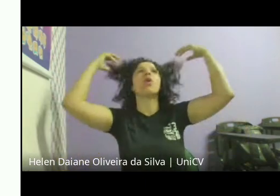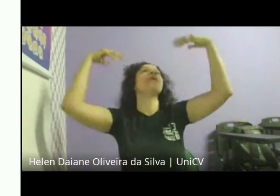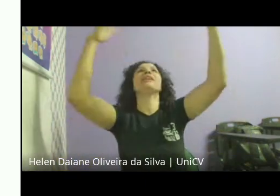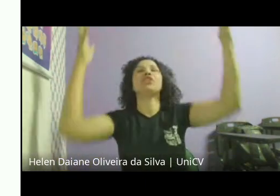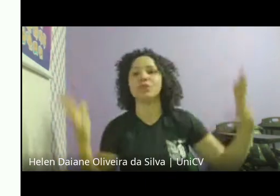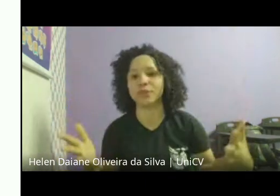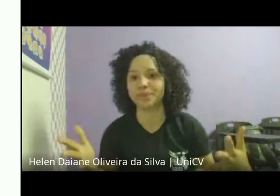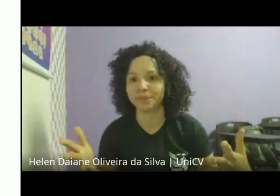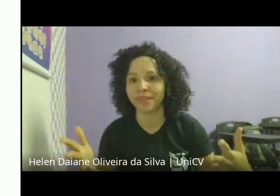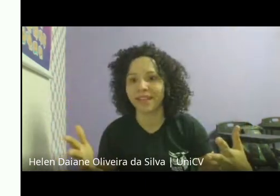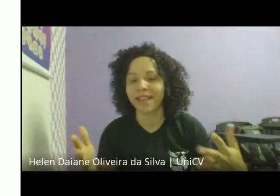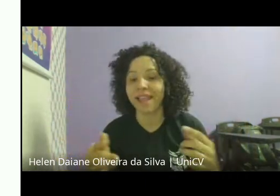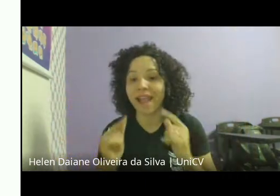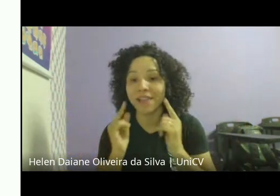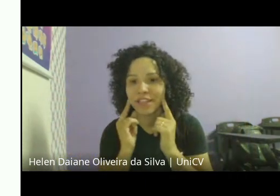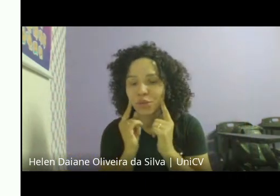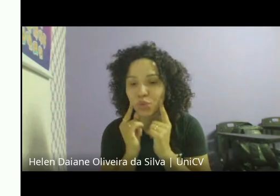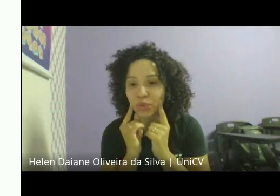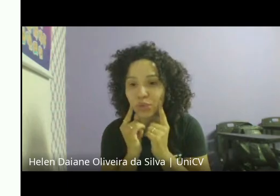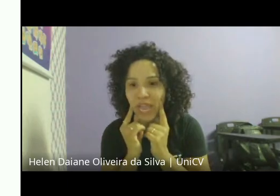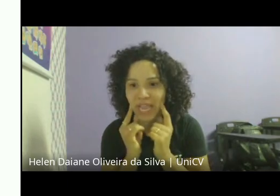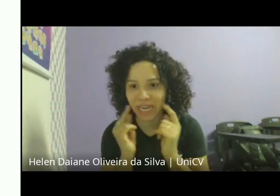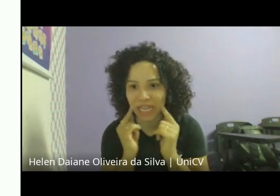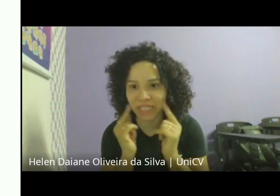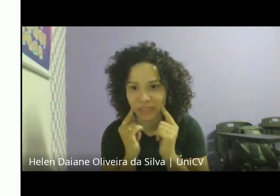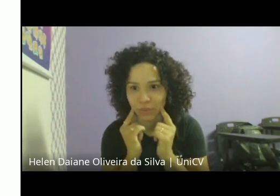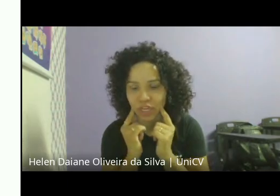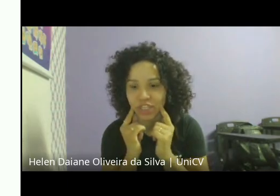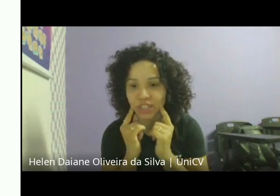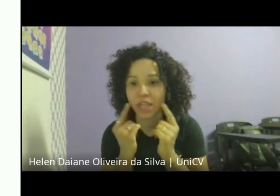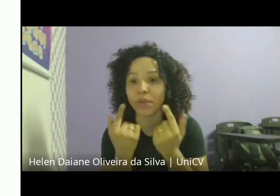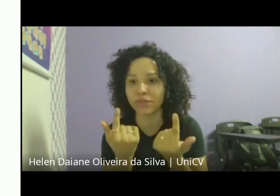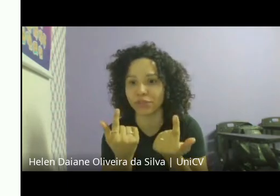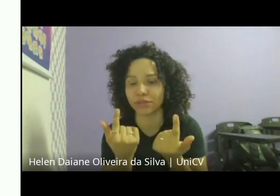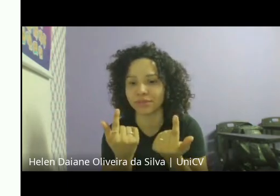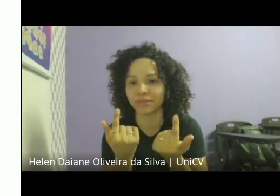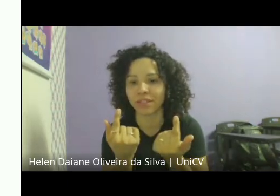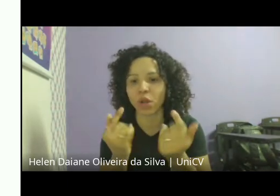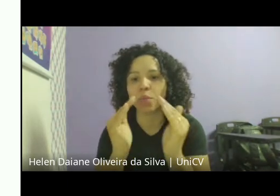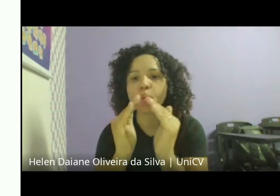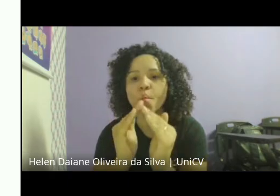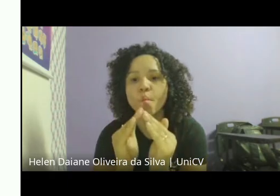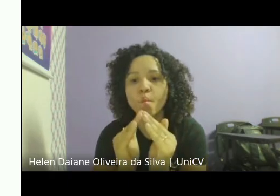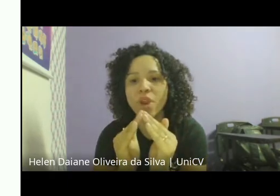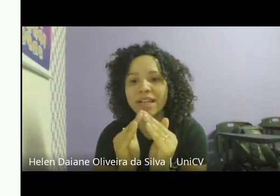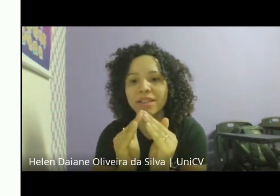no seu aumentativo. Aí, em vez de eu sugar as bochechas, eu inflo. Então,